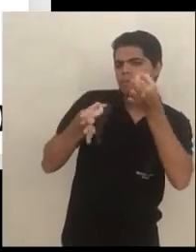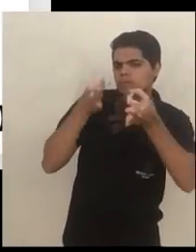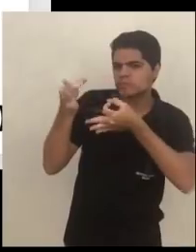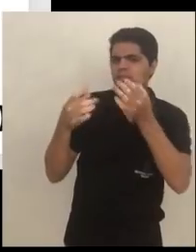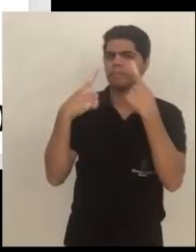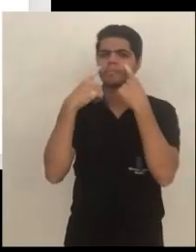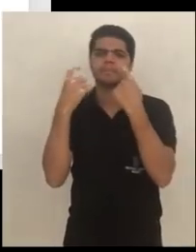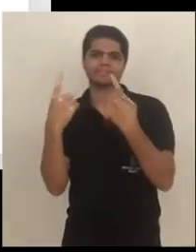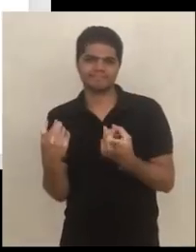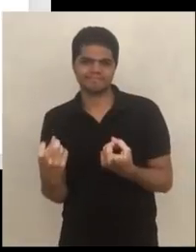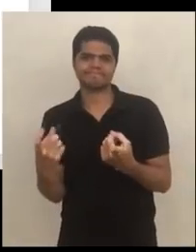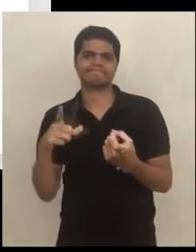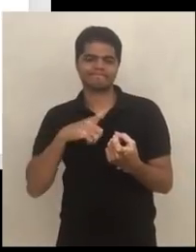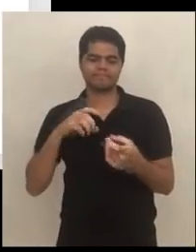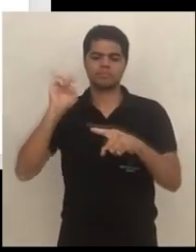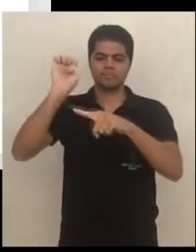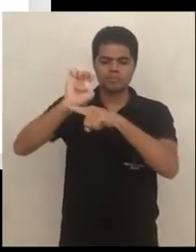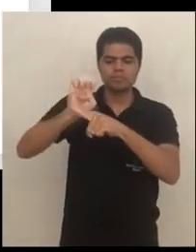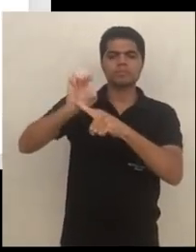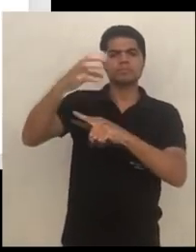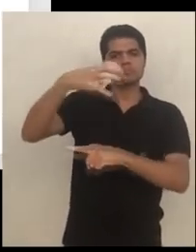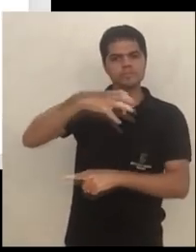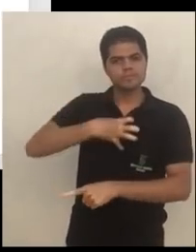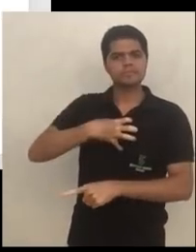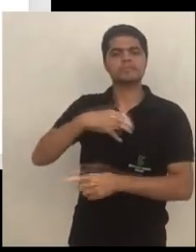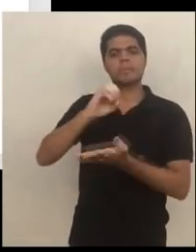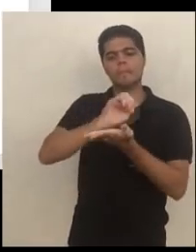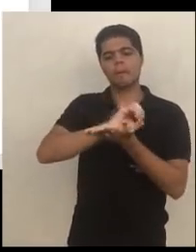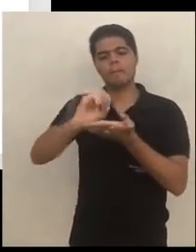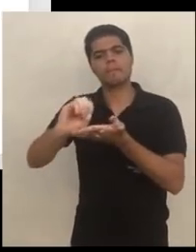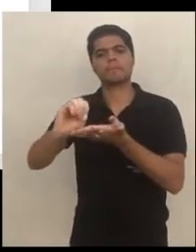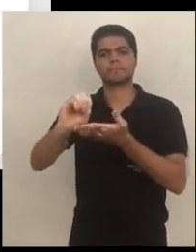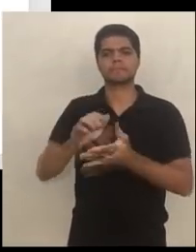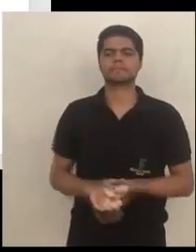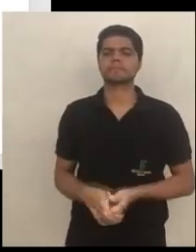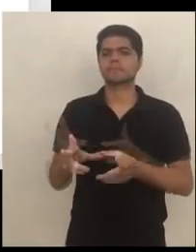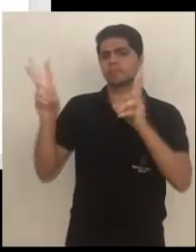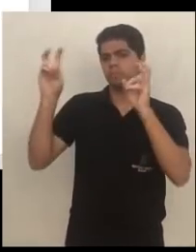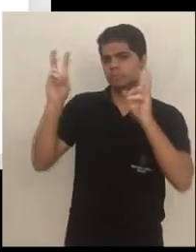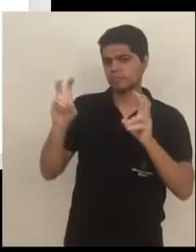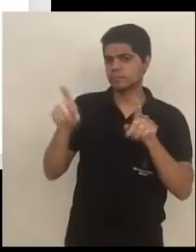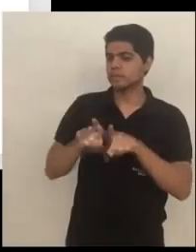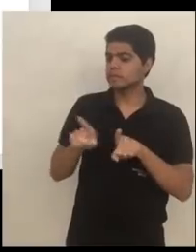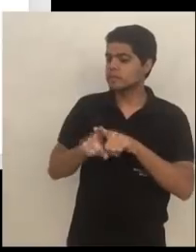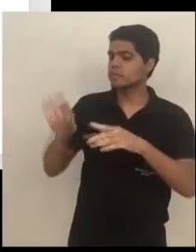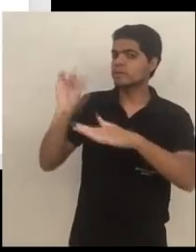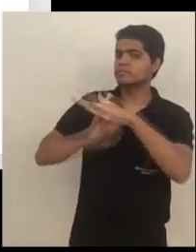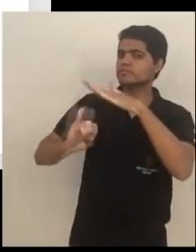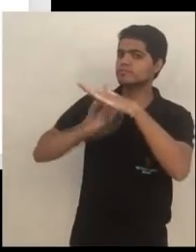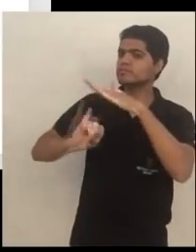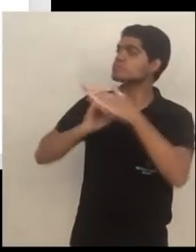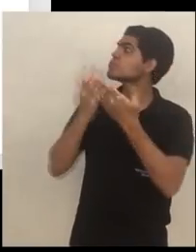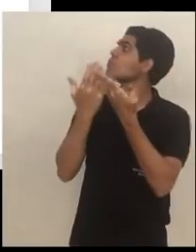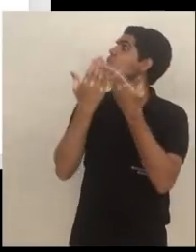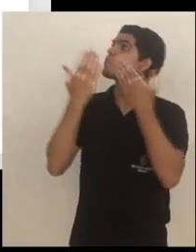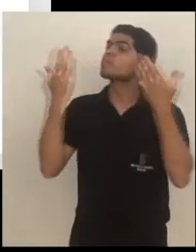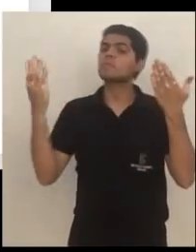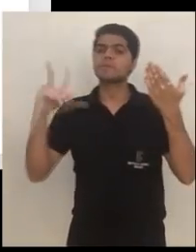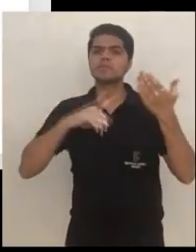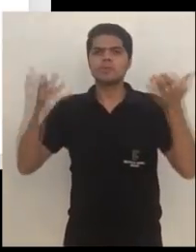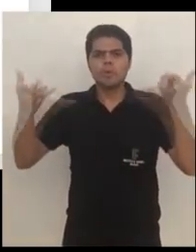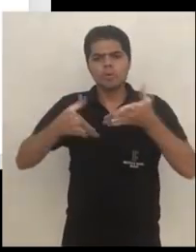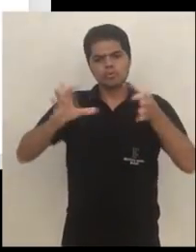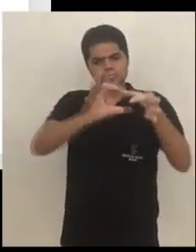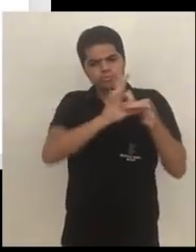segmento orgânico no estado. E aqui são as instituições, né? As instituições hoje que fazem